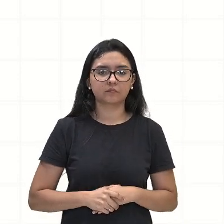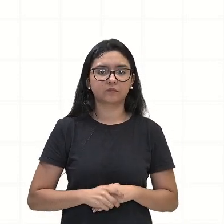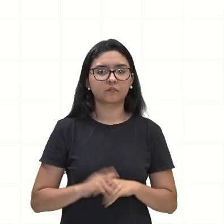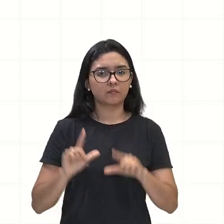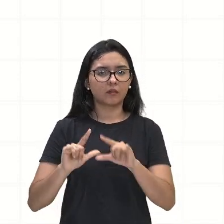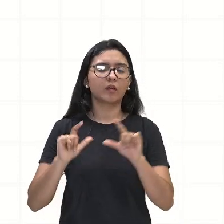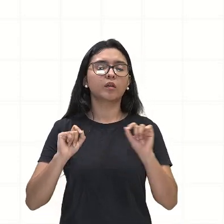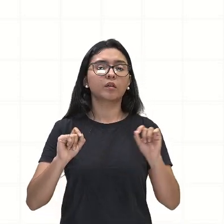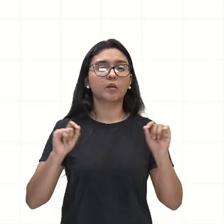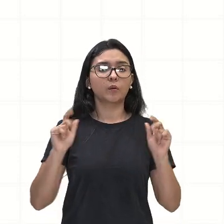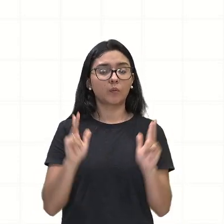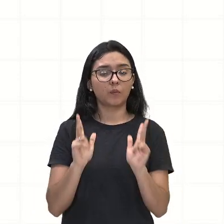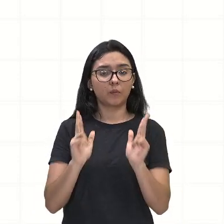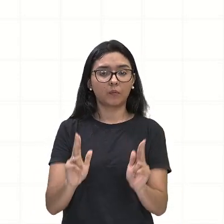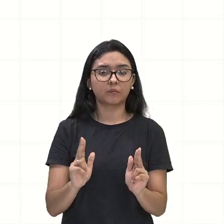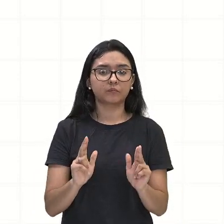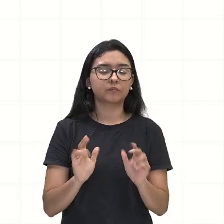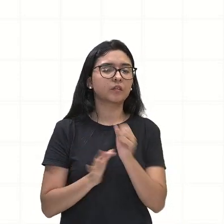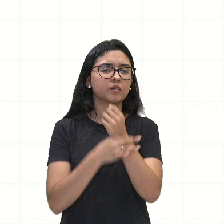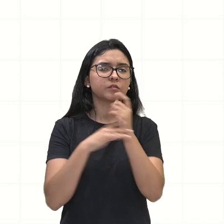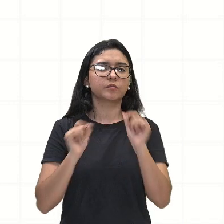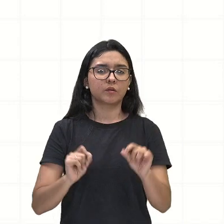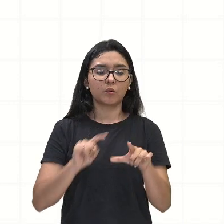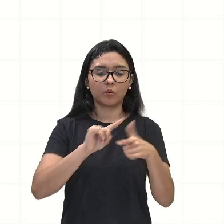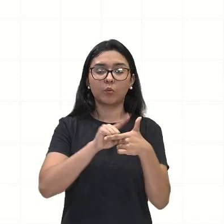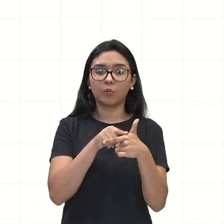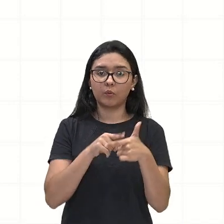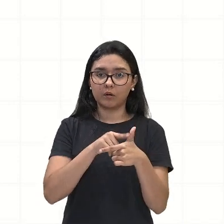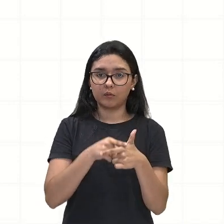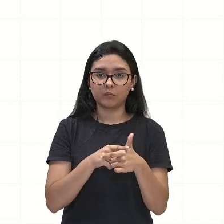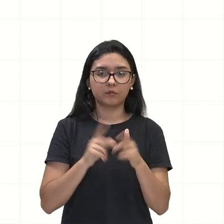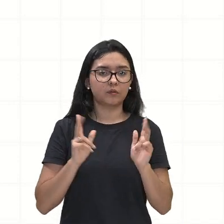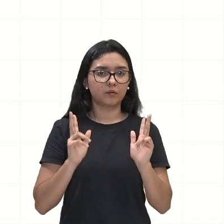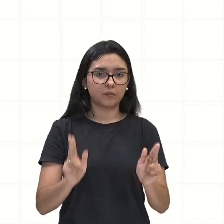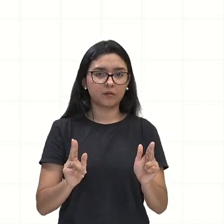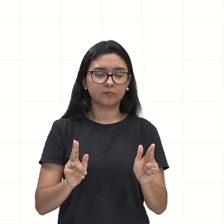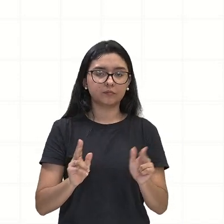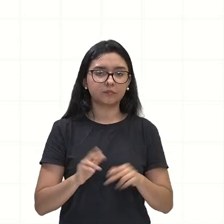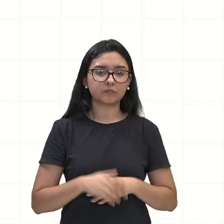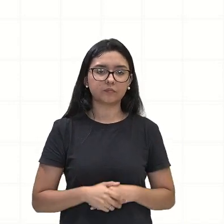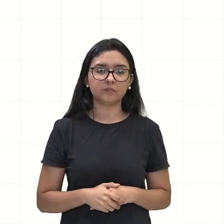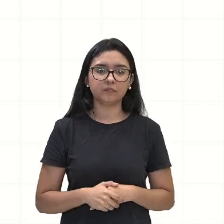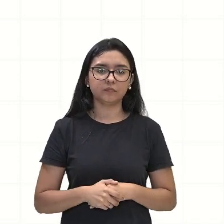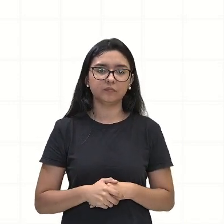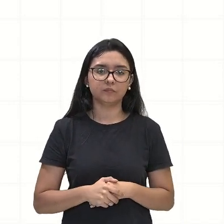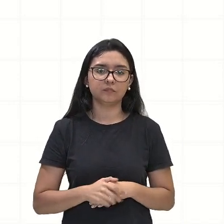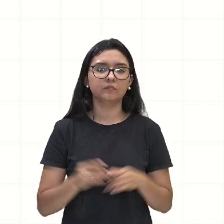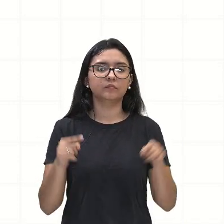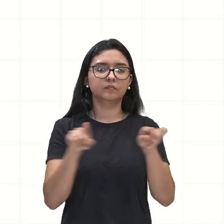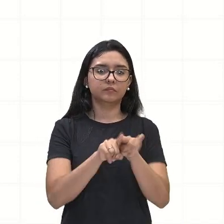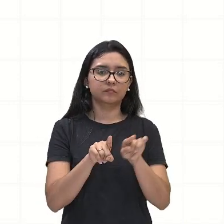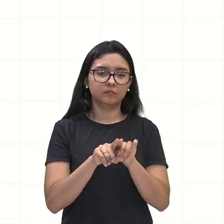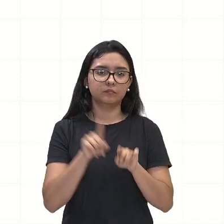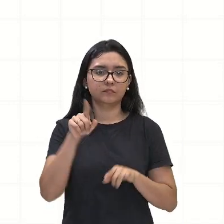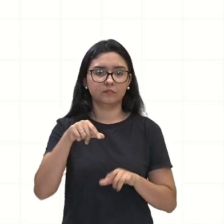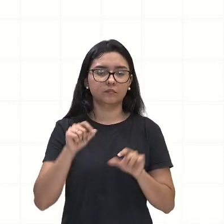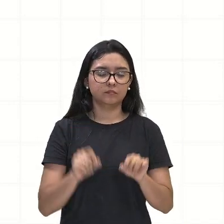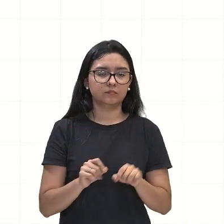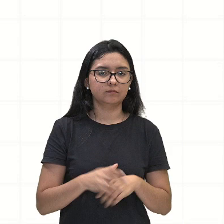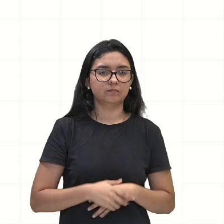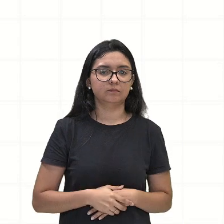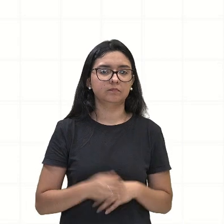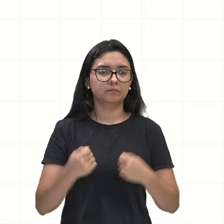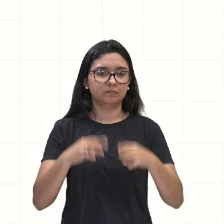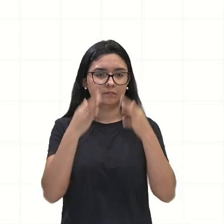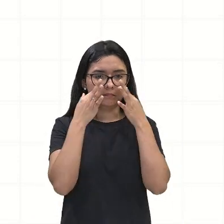proporcional, né? E garantindo que os ângulos são iguais, tá bom? Então, isso aqui também é uma observação